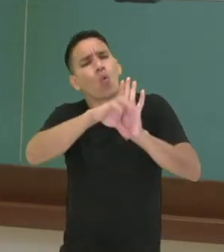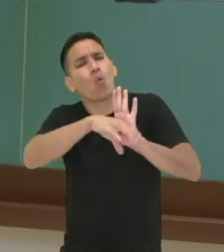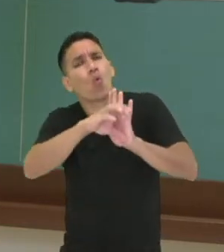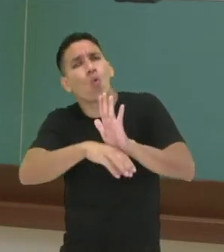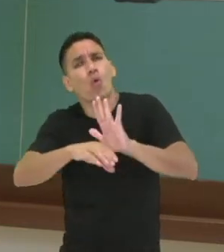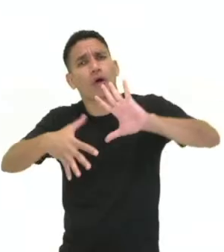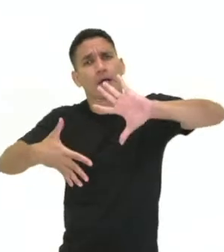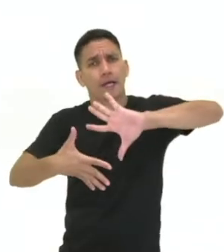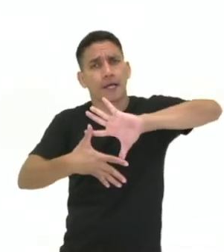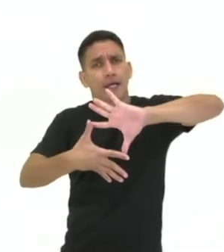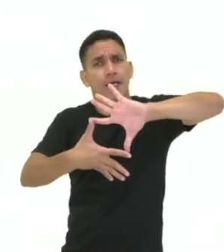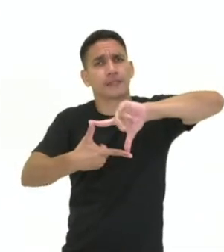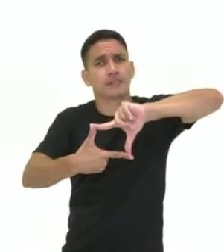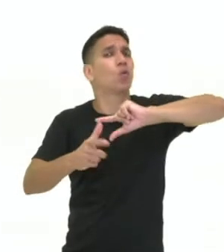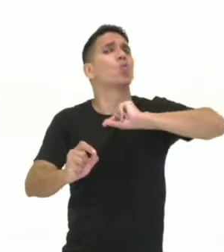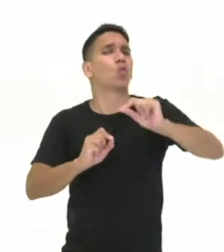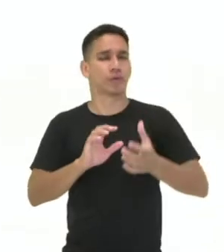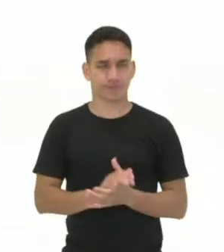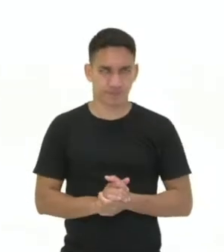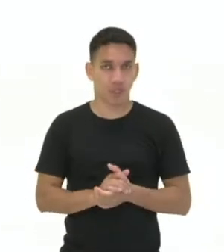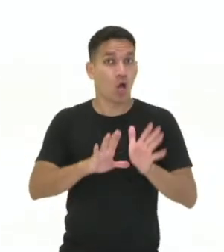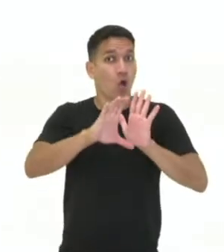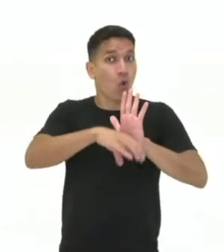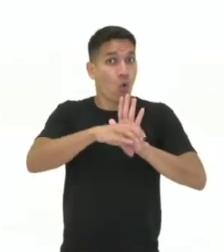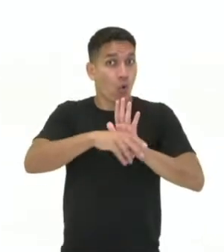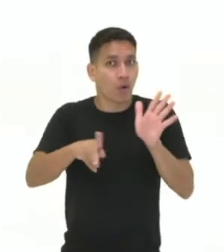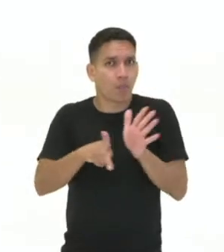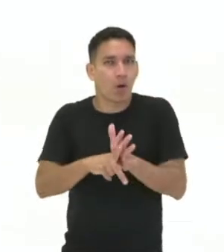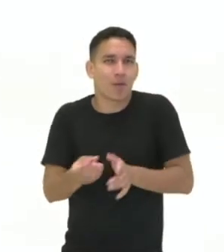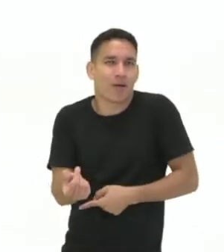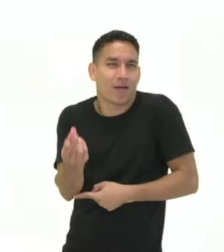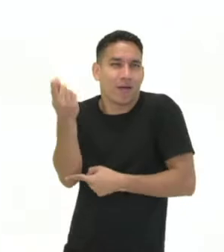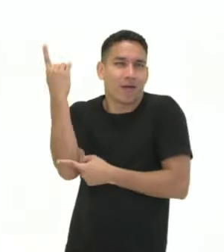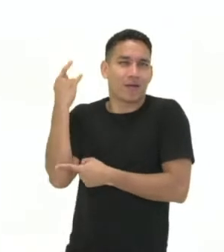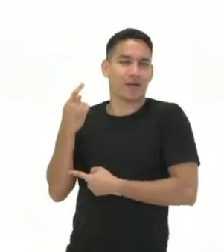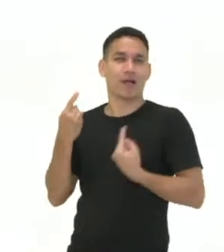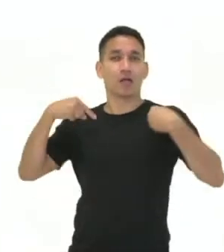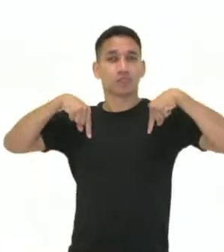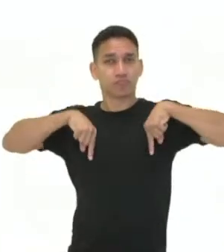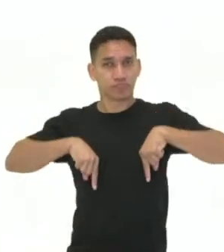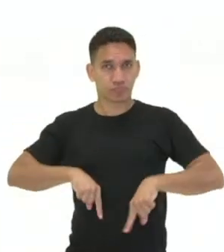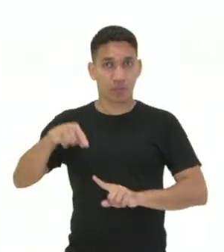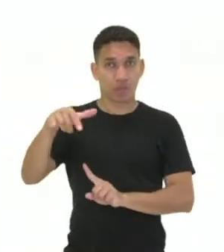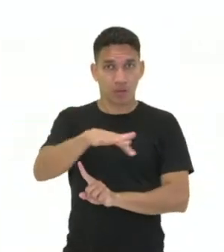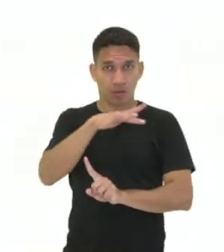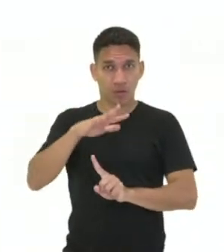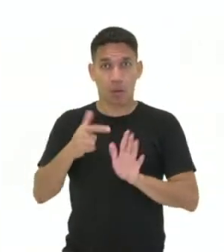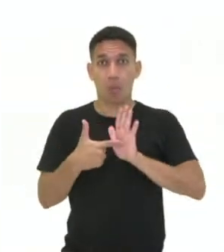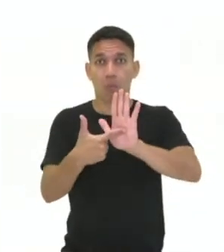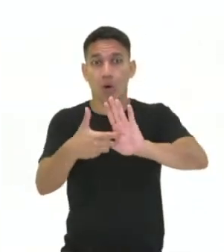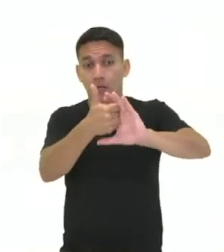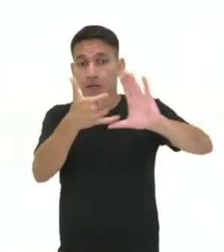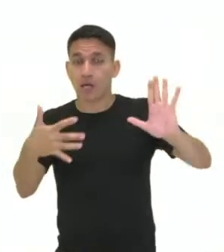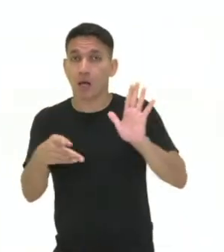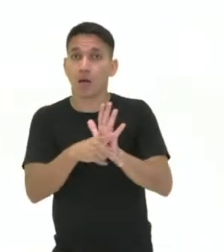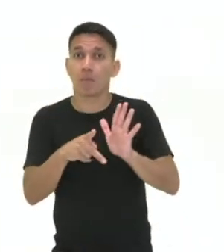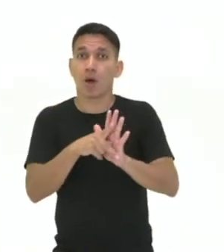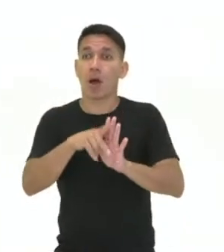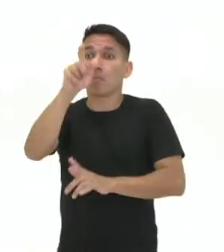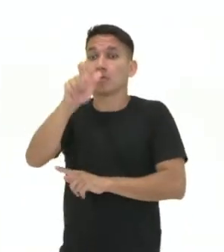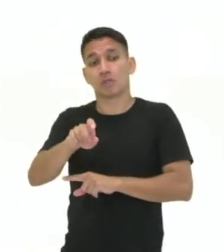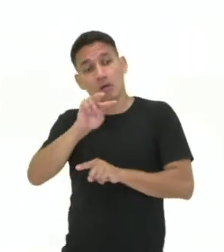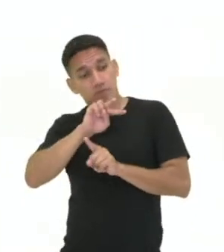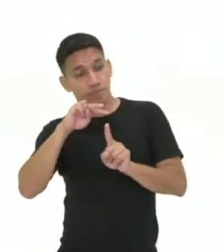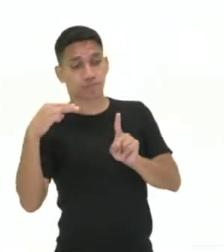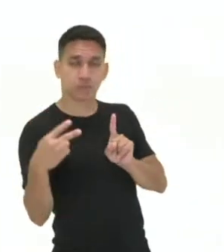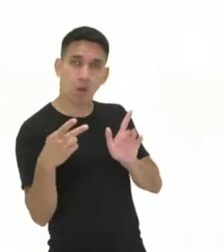etnocentrismo. Etnocentrismo é um conceito que vem lá da antropologia, que caracteriza a visão demonstrada por alguém que considera o